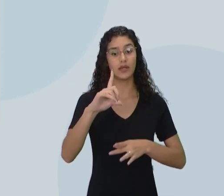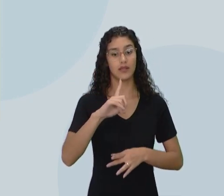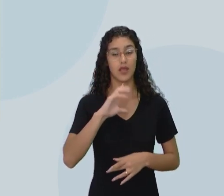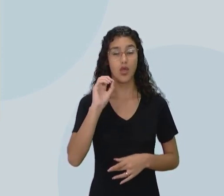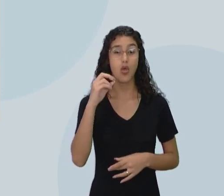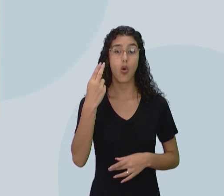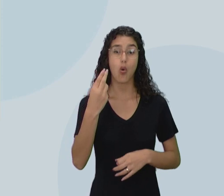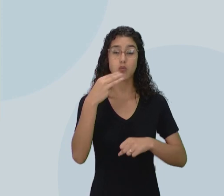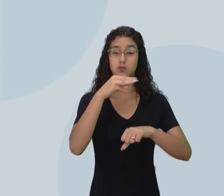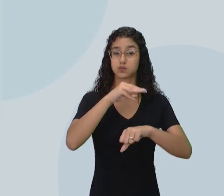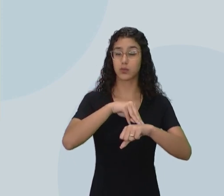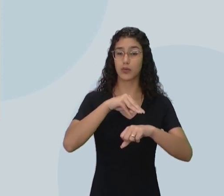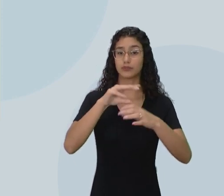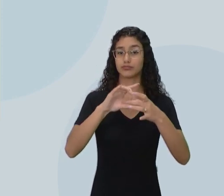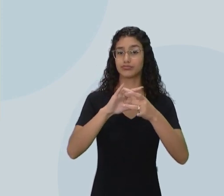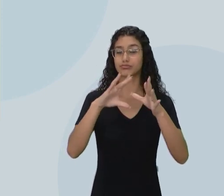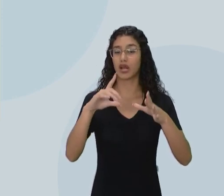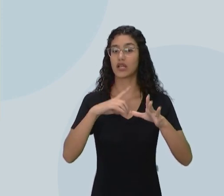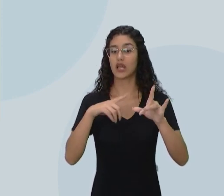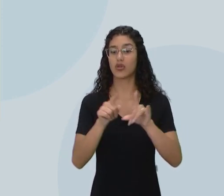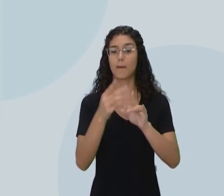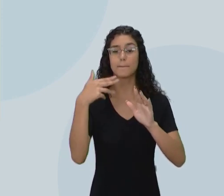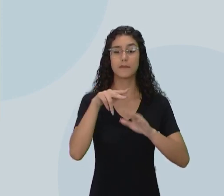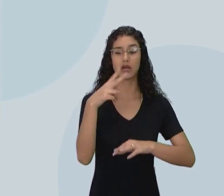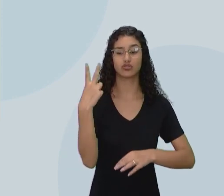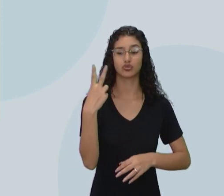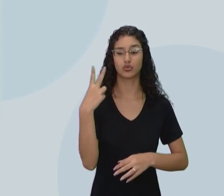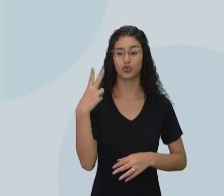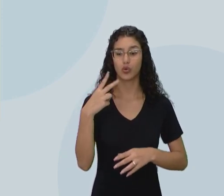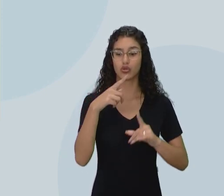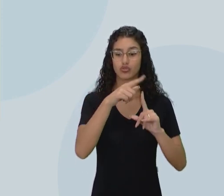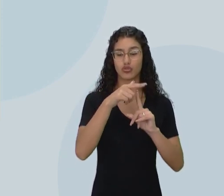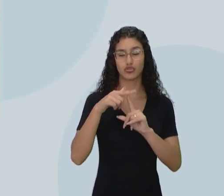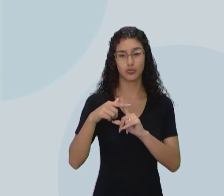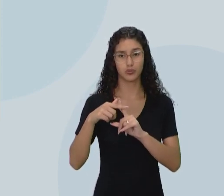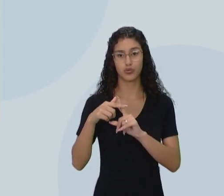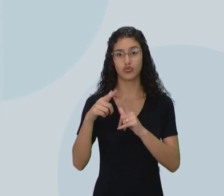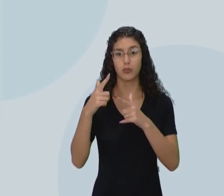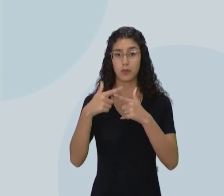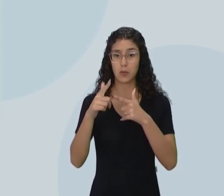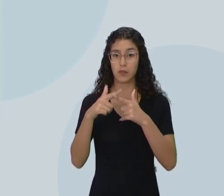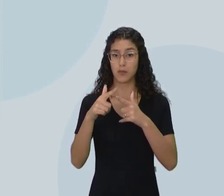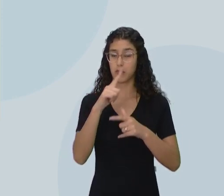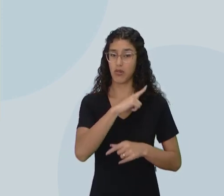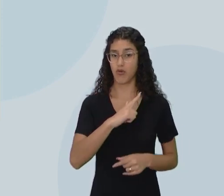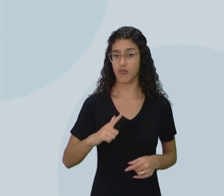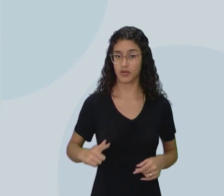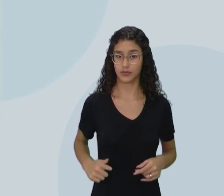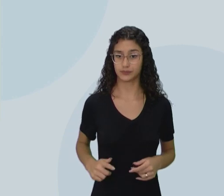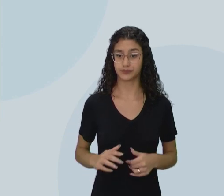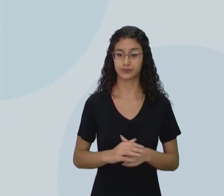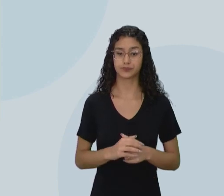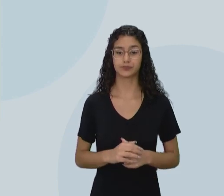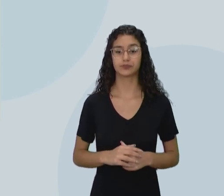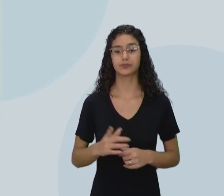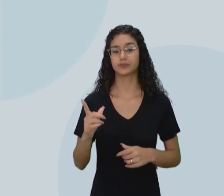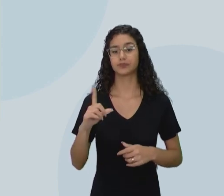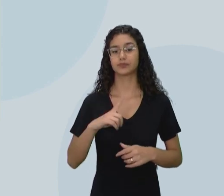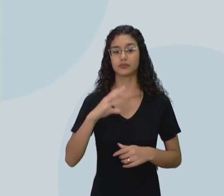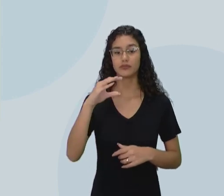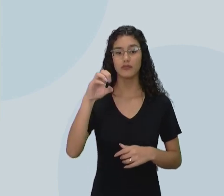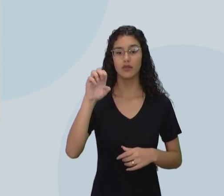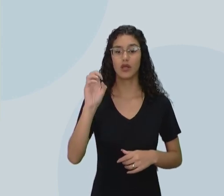ou homologação de mais de 2 centenas de tipos de pesticidas pelo governo. O fundador e